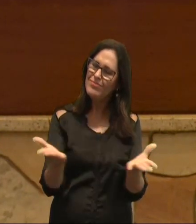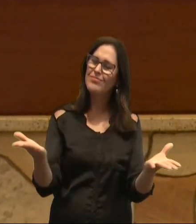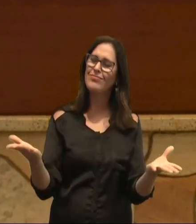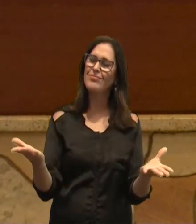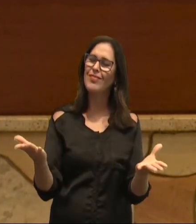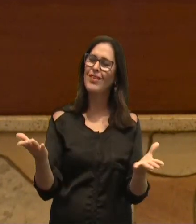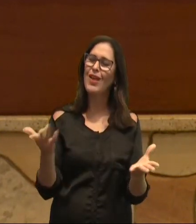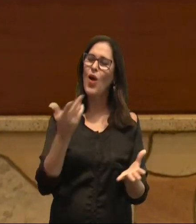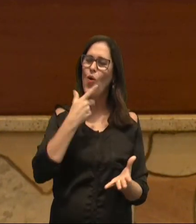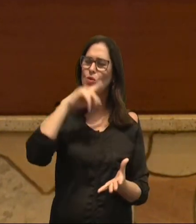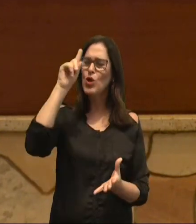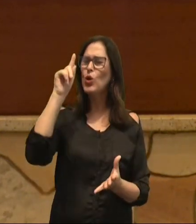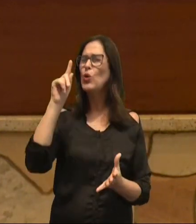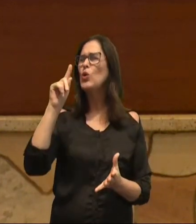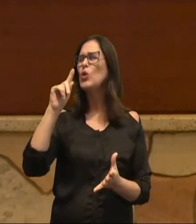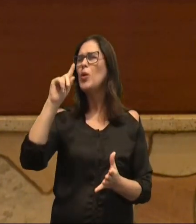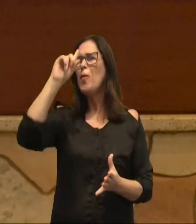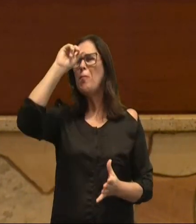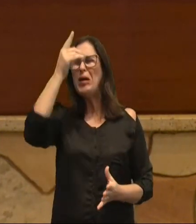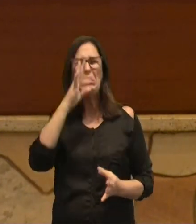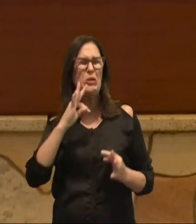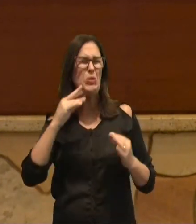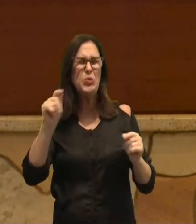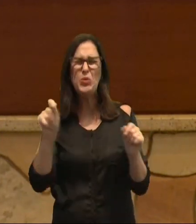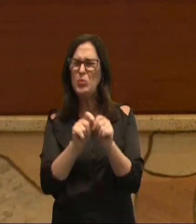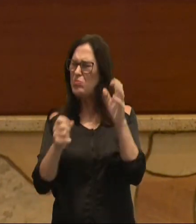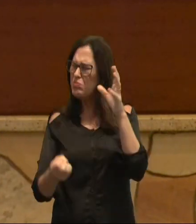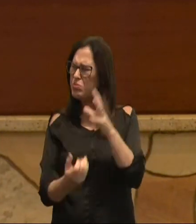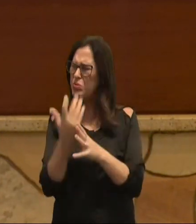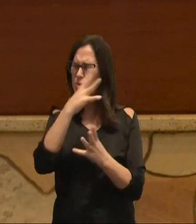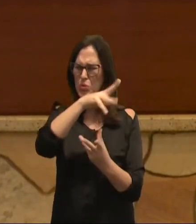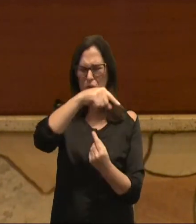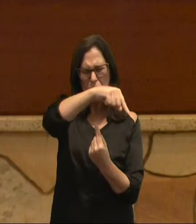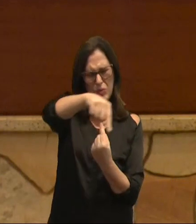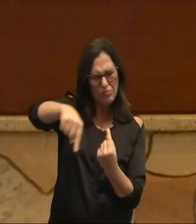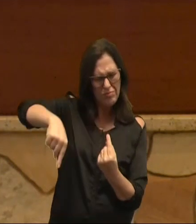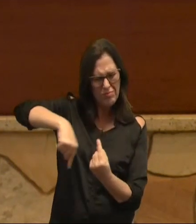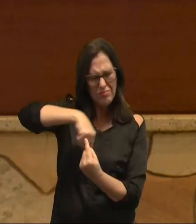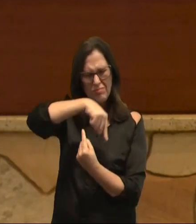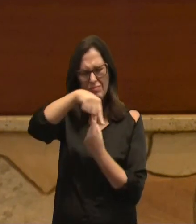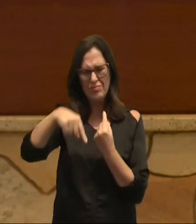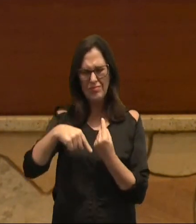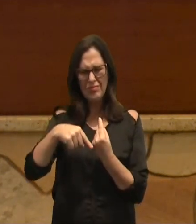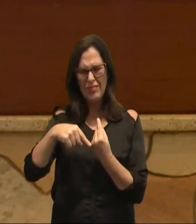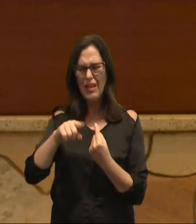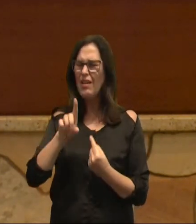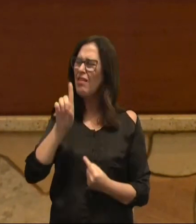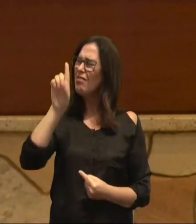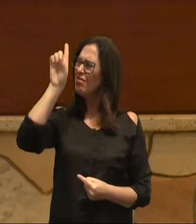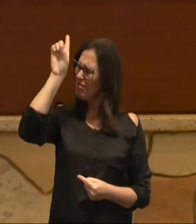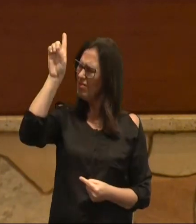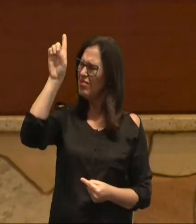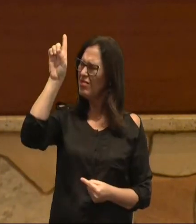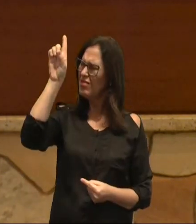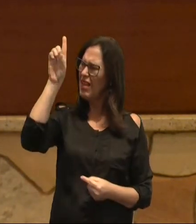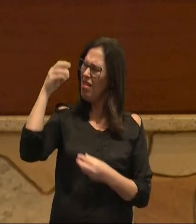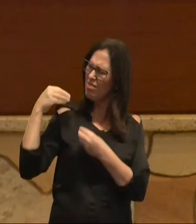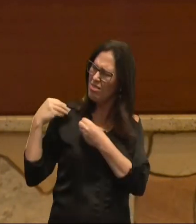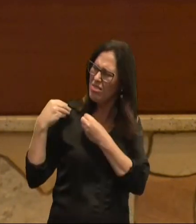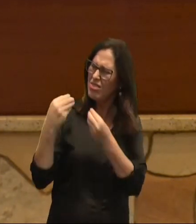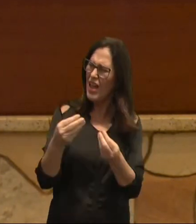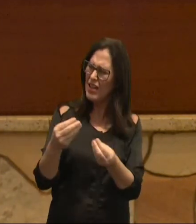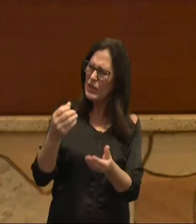o dono de todas as coisas, o Criador deste universo, aquele que tem provido o